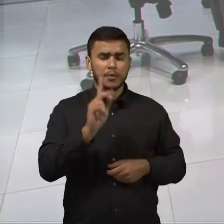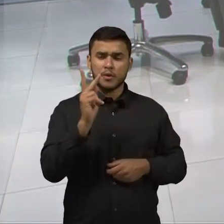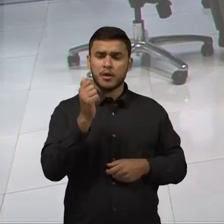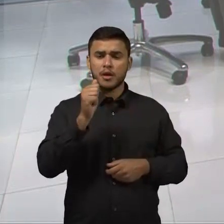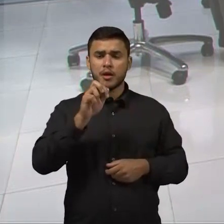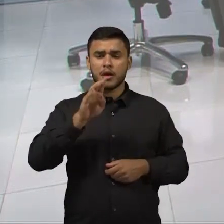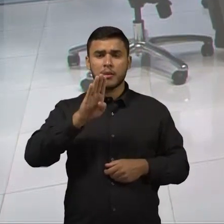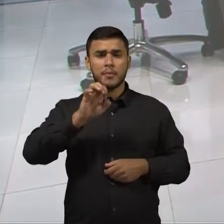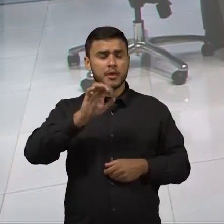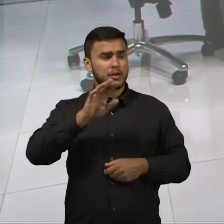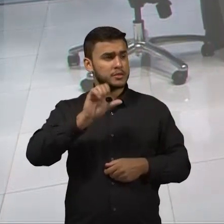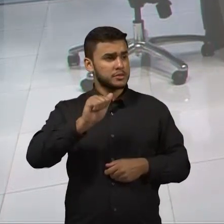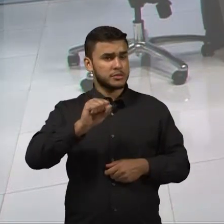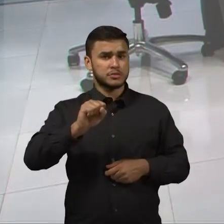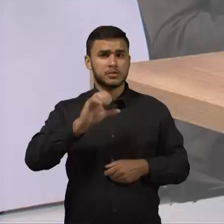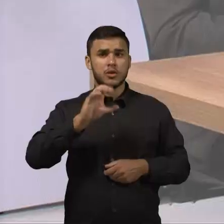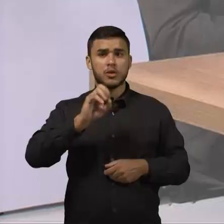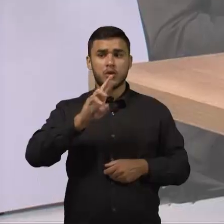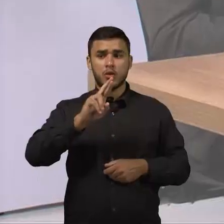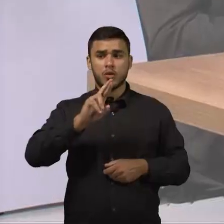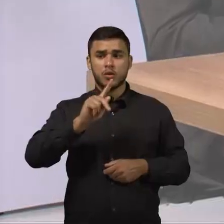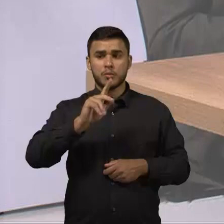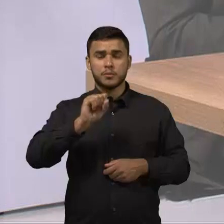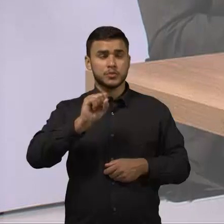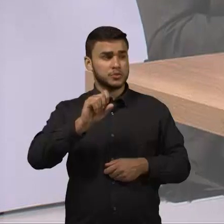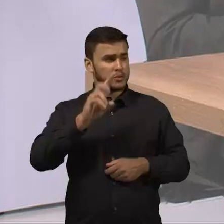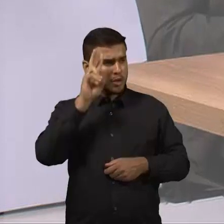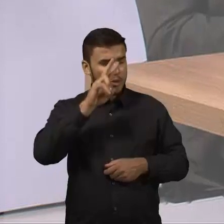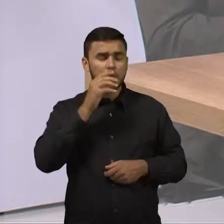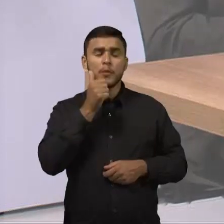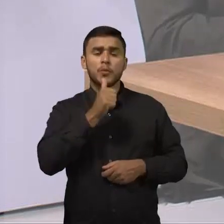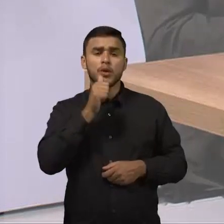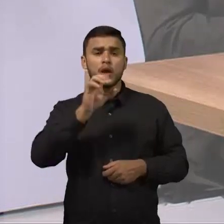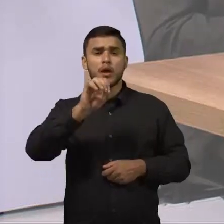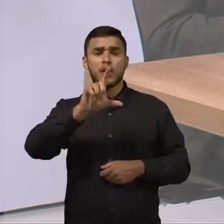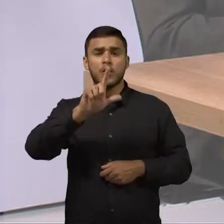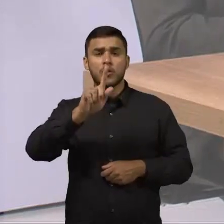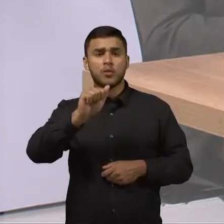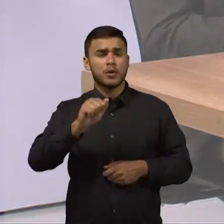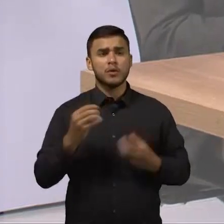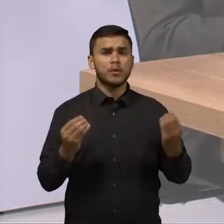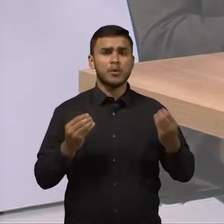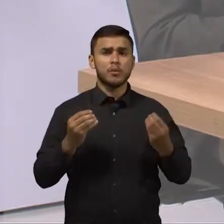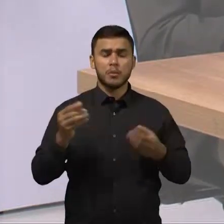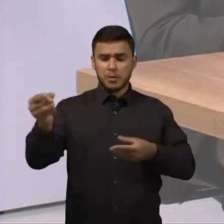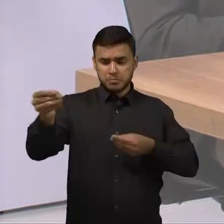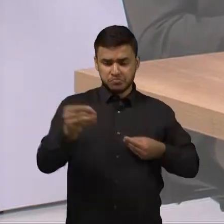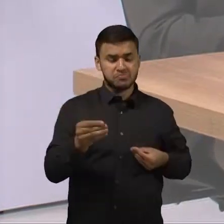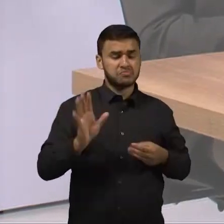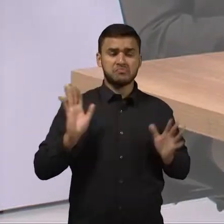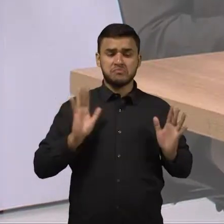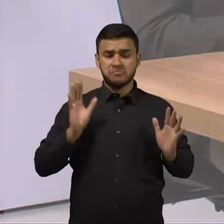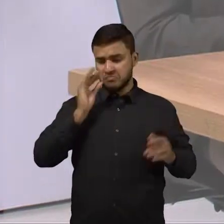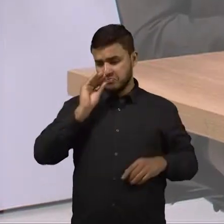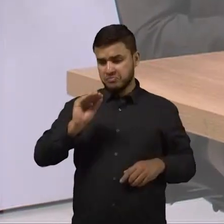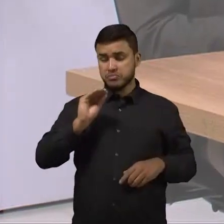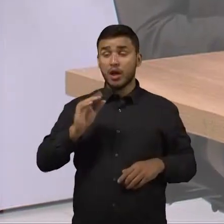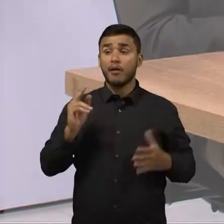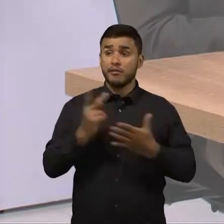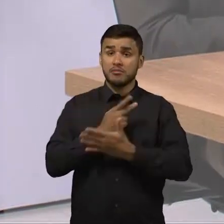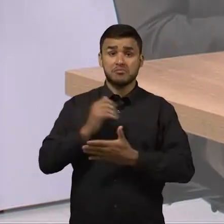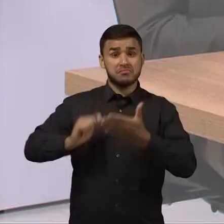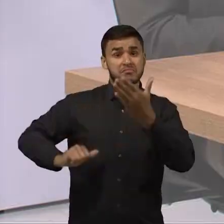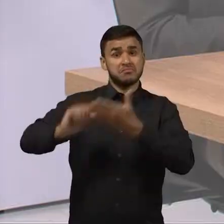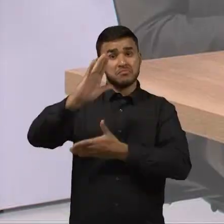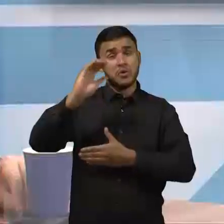da Olga Benário. Da Olga Benário Prestes. Então, foi uma questão que, é claro que a gente não sabe o que se passa na cabeça, às